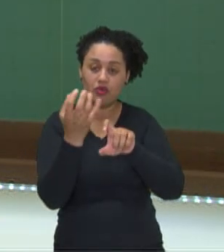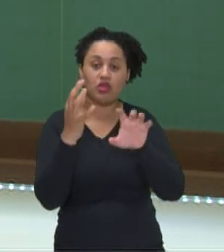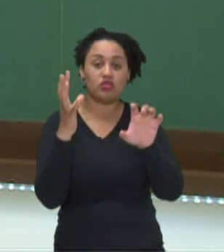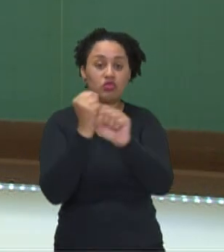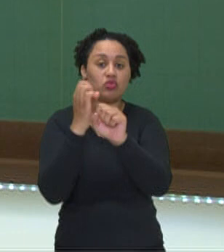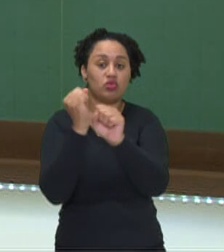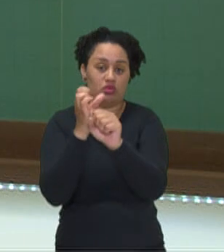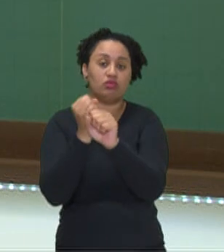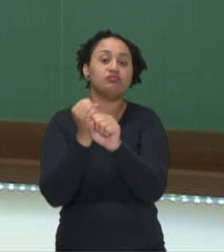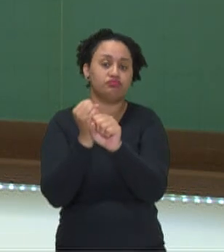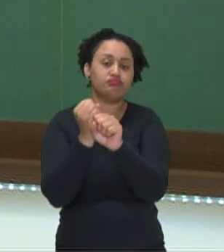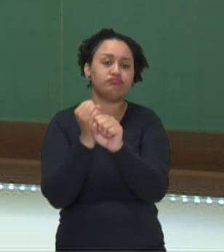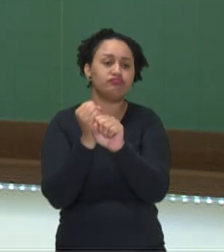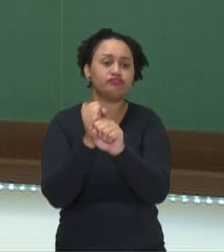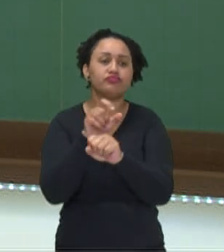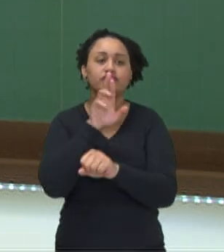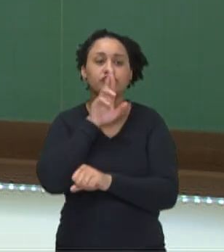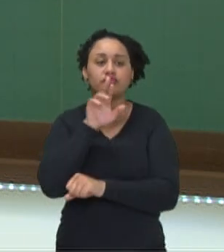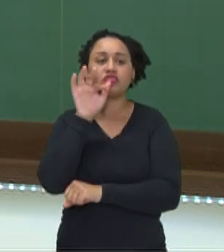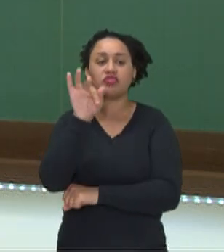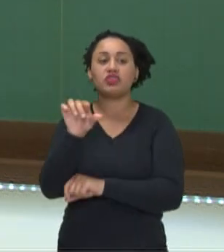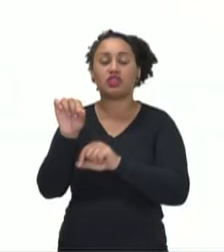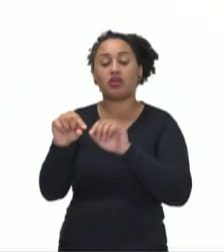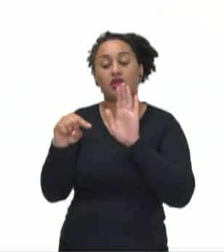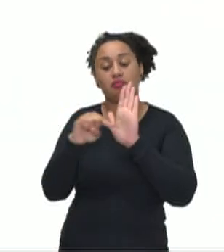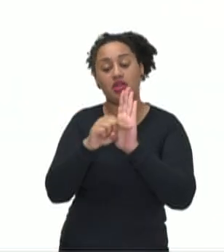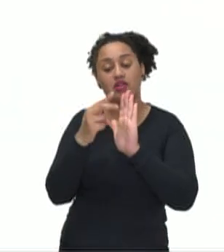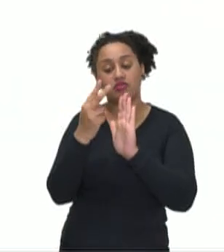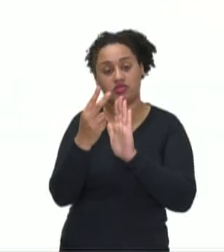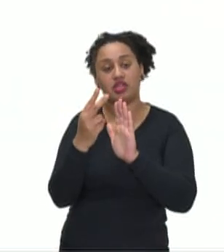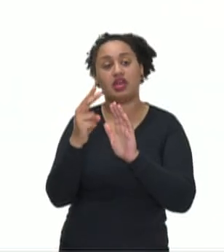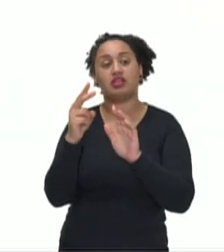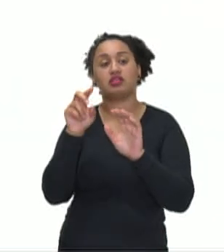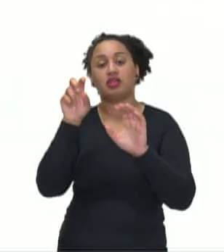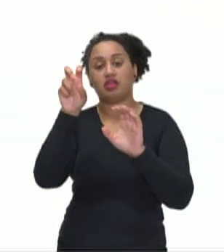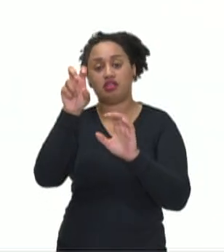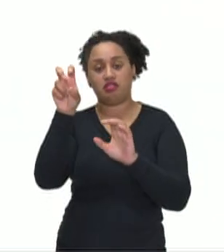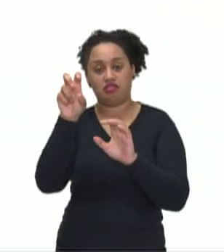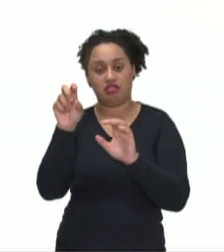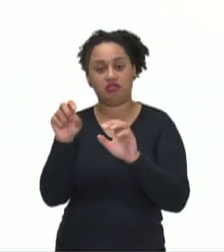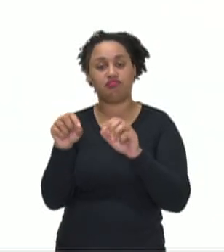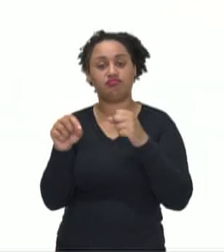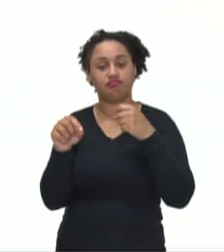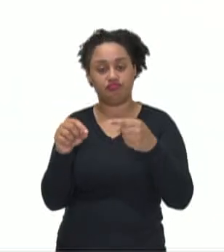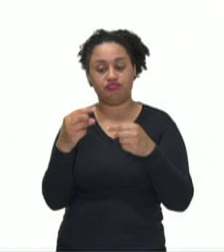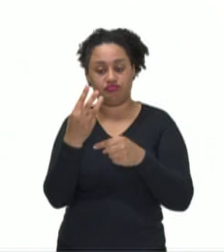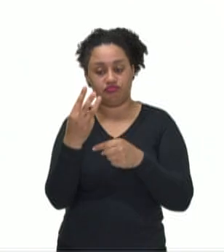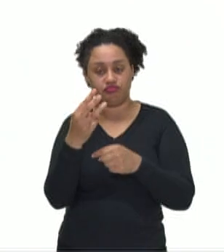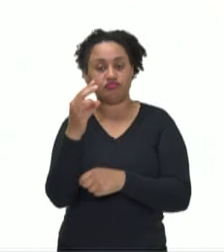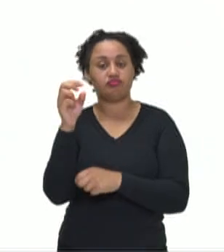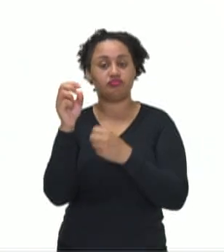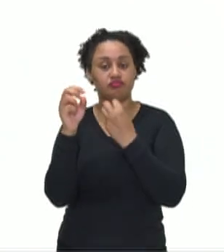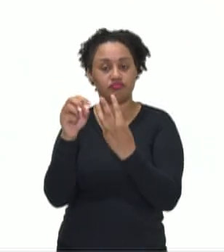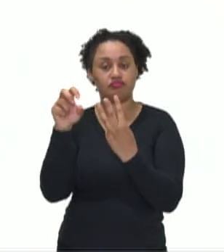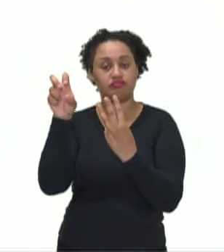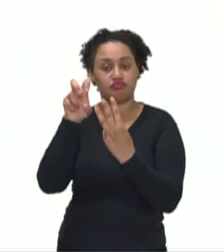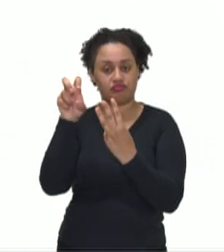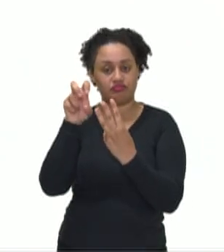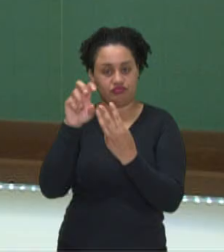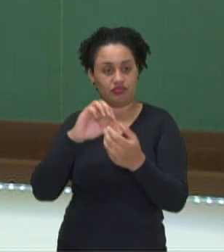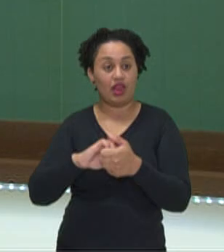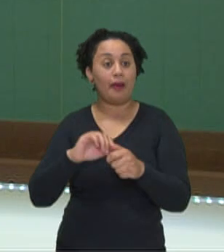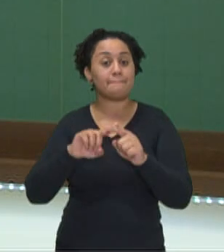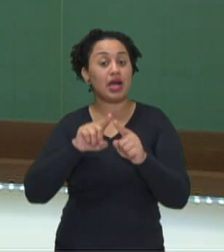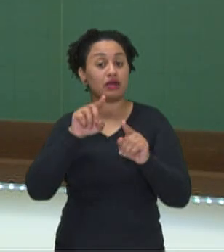Então, o resultado final ficaria menos 3 elevado à quinta potência. Mas lembre-se,